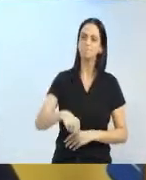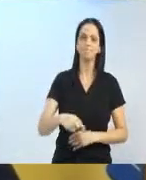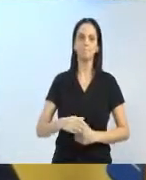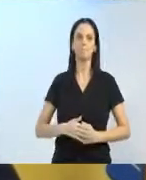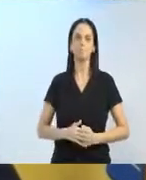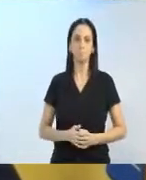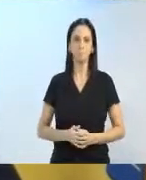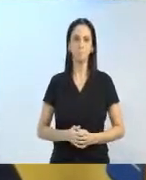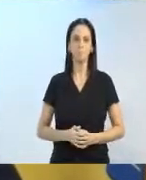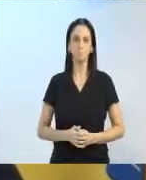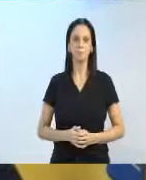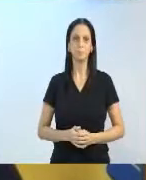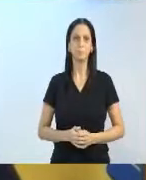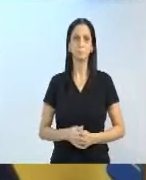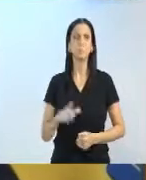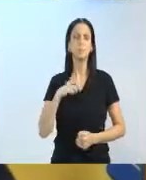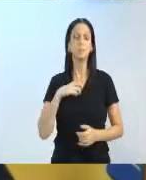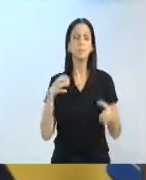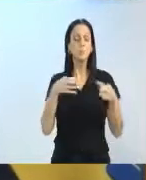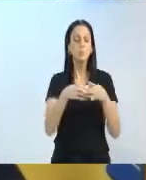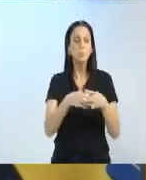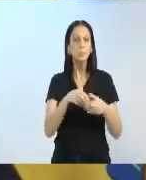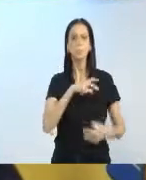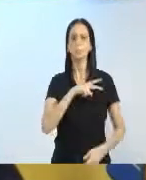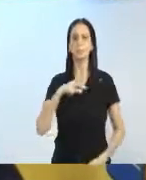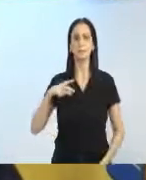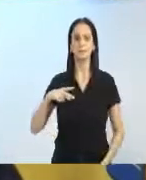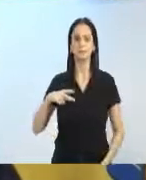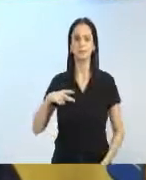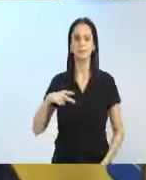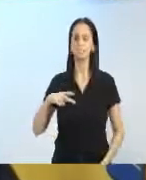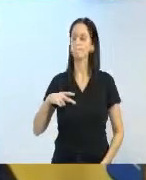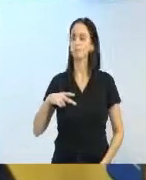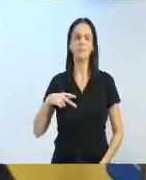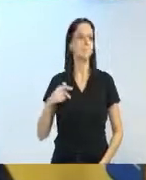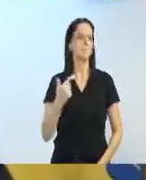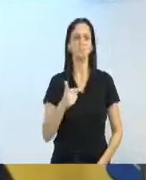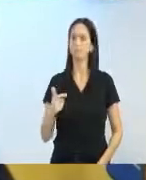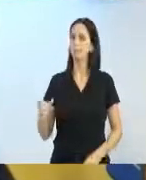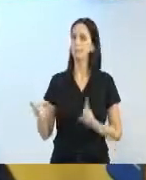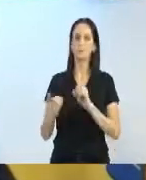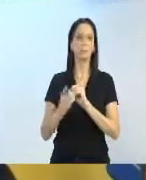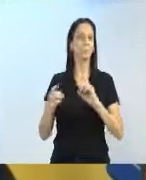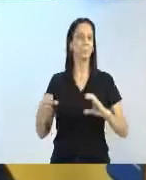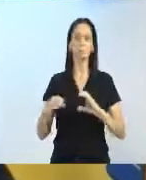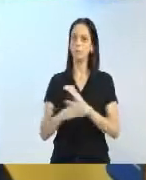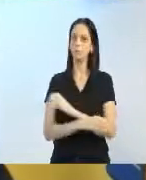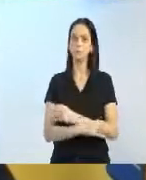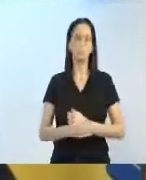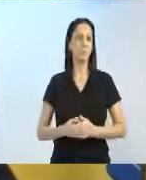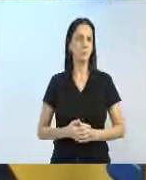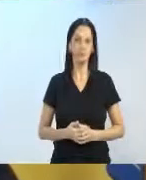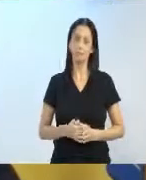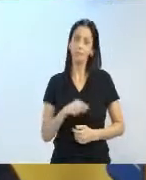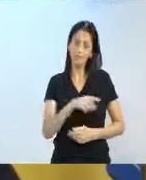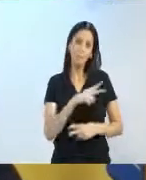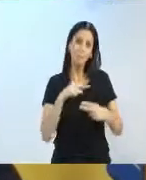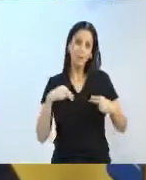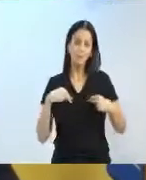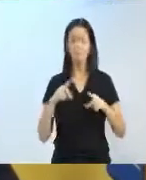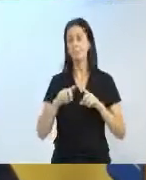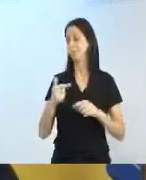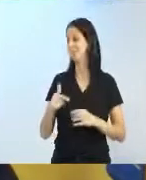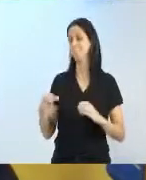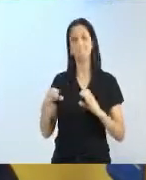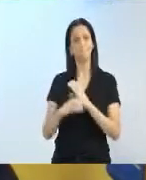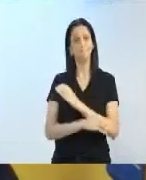parcela de pacientes nossos que não estão tendo um atendimento integral, como deveria ser, junto ao Sistema